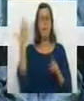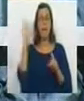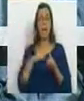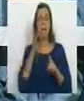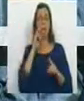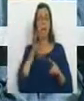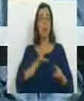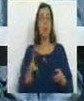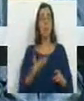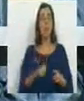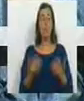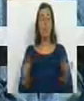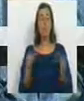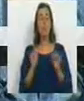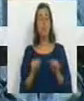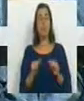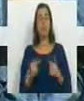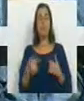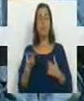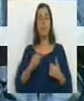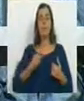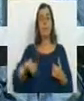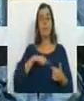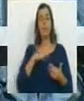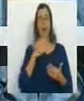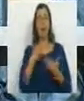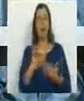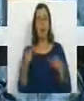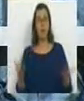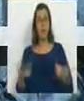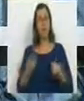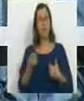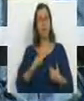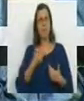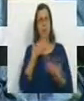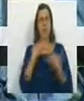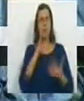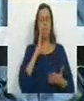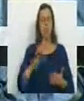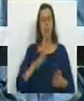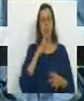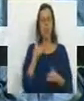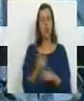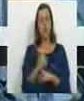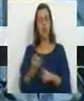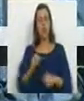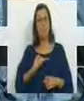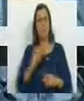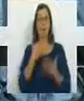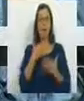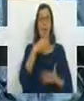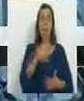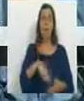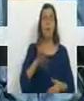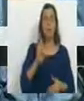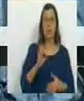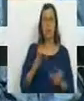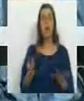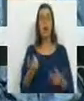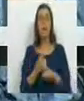do mundo. Verdade. Nessa medida, nós devemos agradecer. E temos que agradecer às Forças de Segurança. Temos que agradecer à Polícia